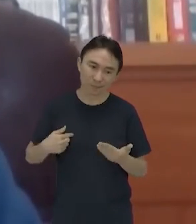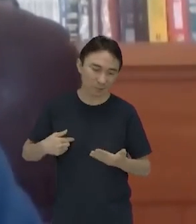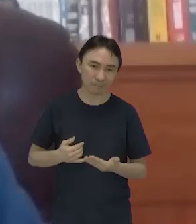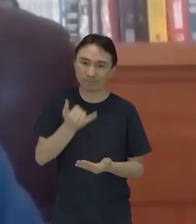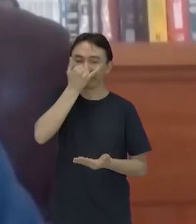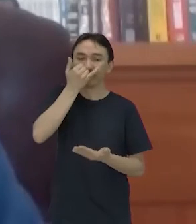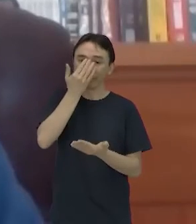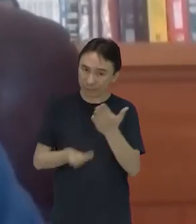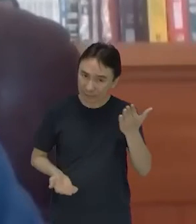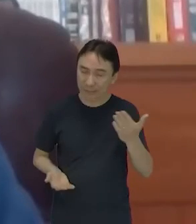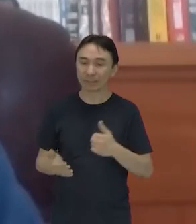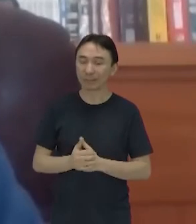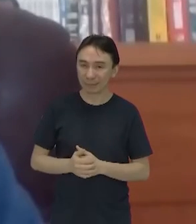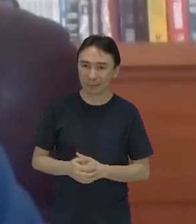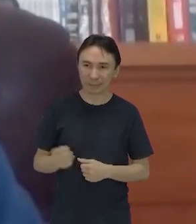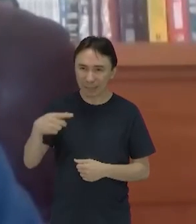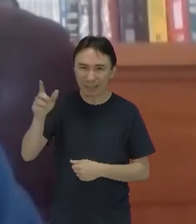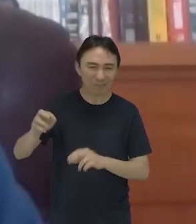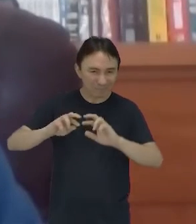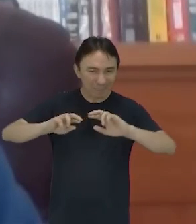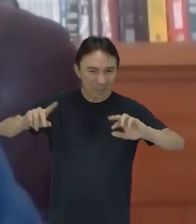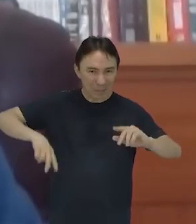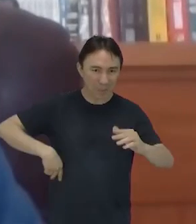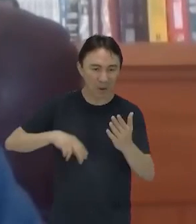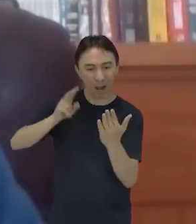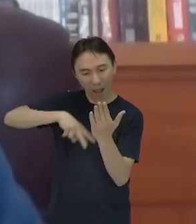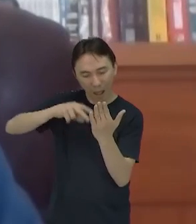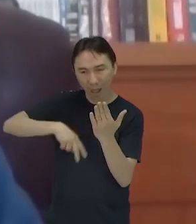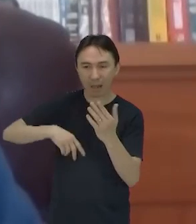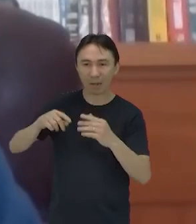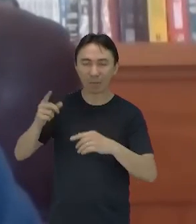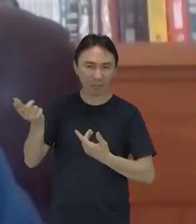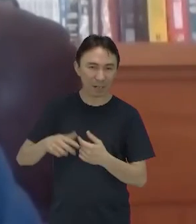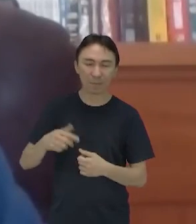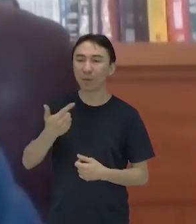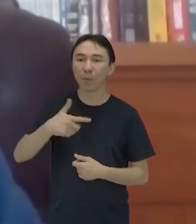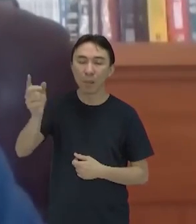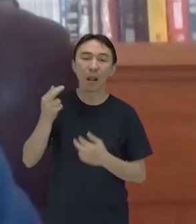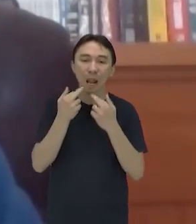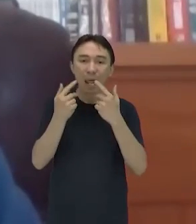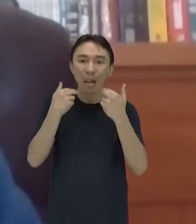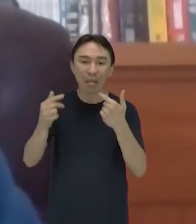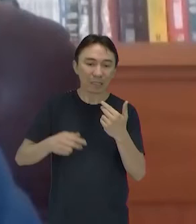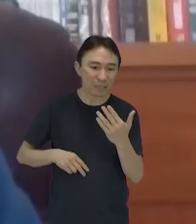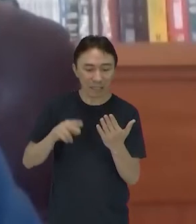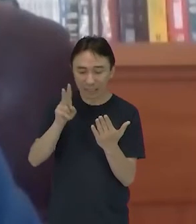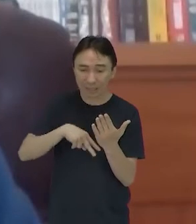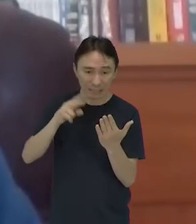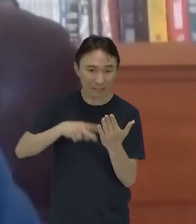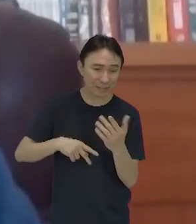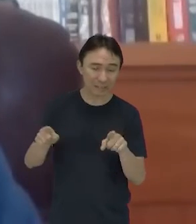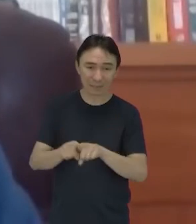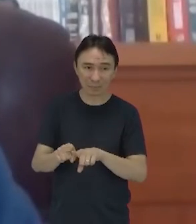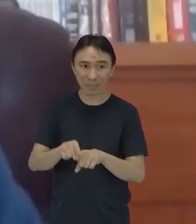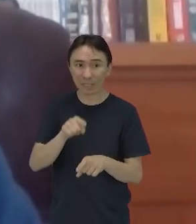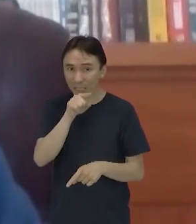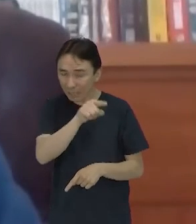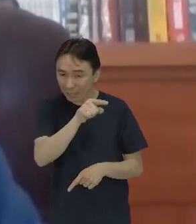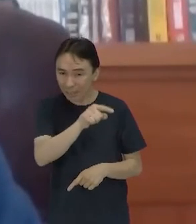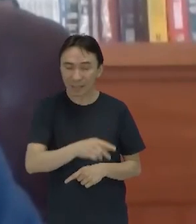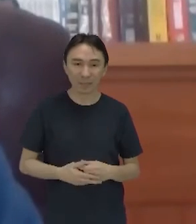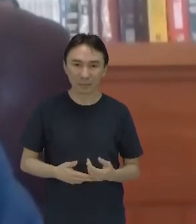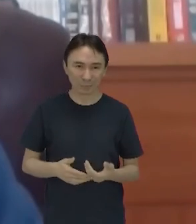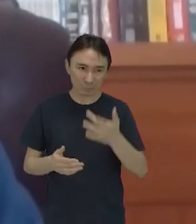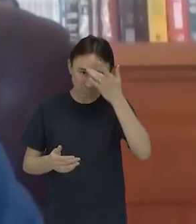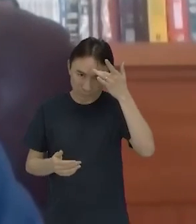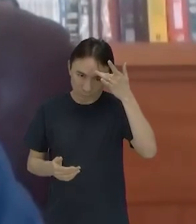estrangeiro e poder supervisionar, conferir o trabalho do tradutor, porque no caso,